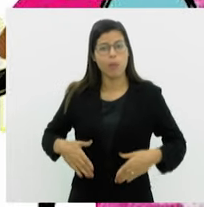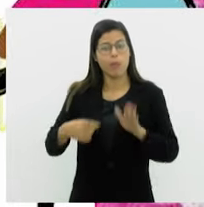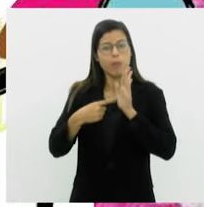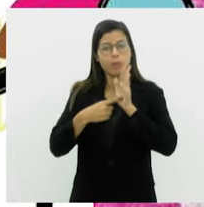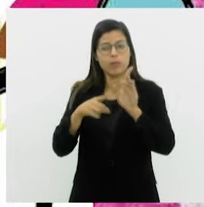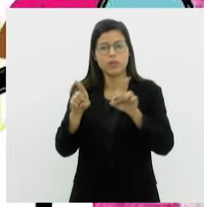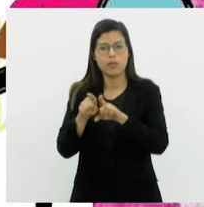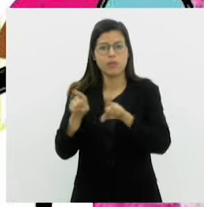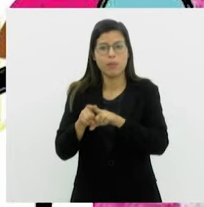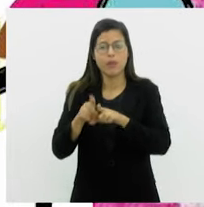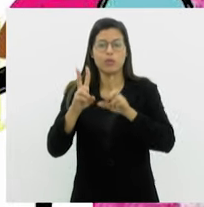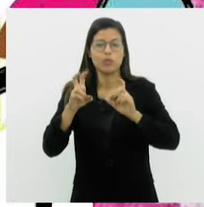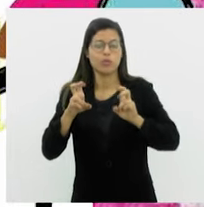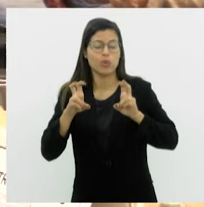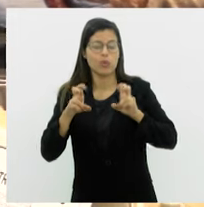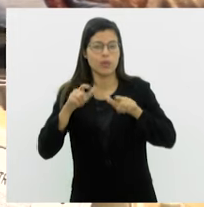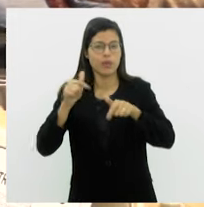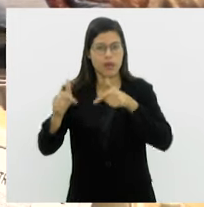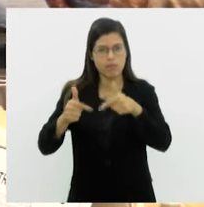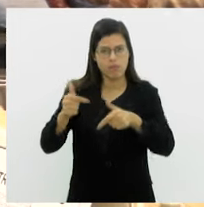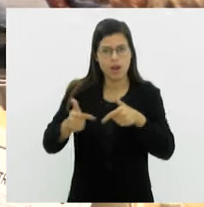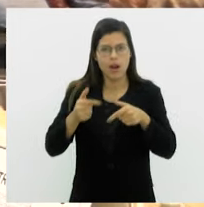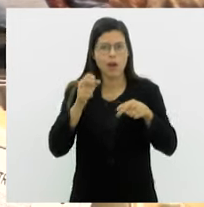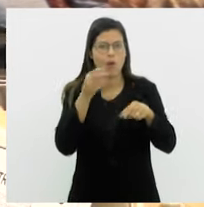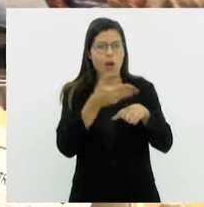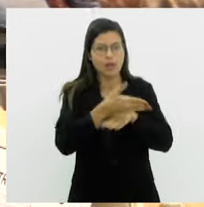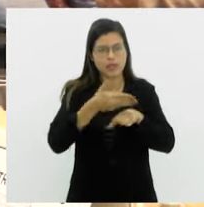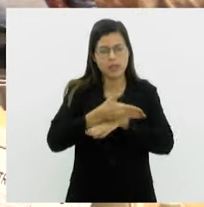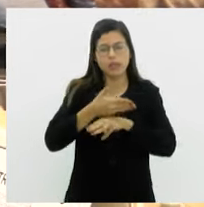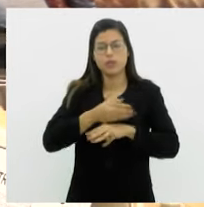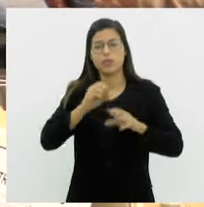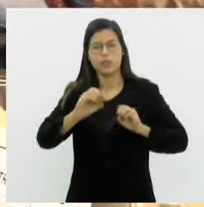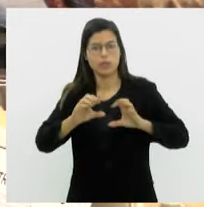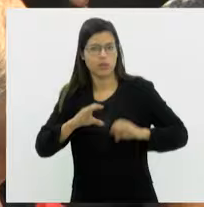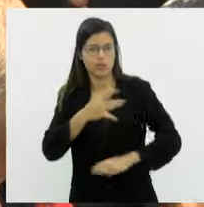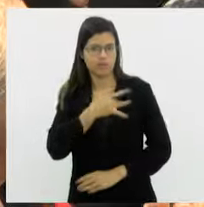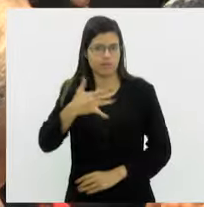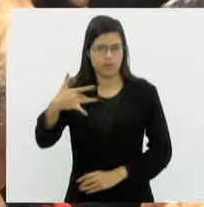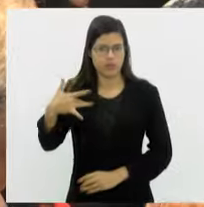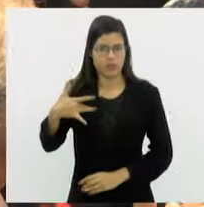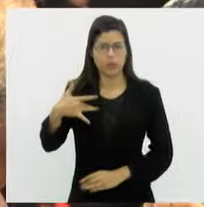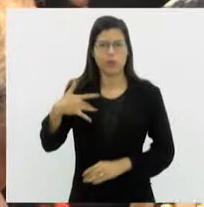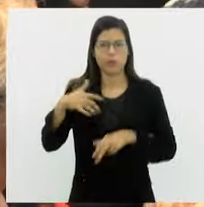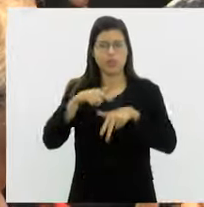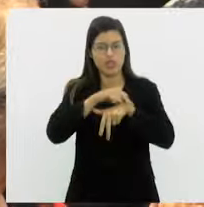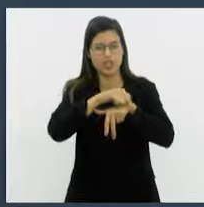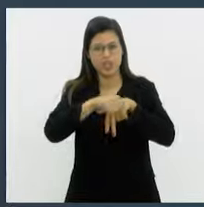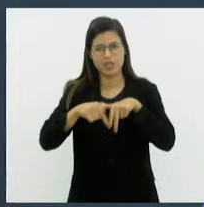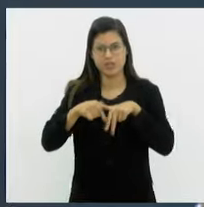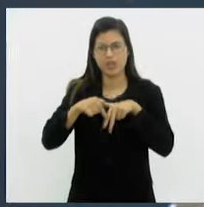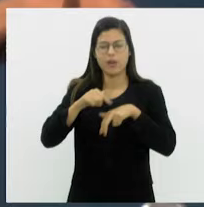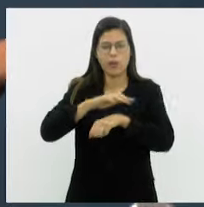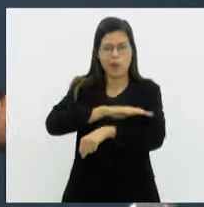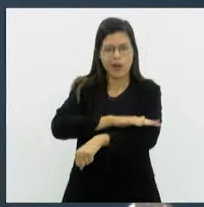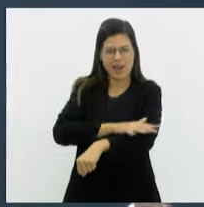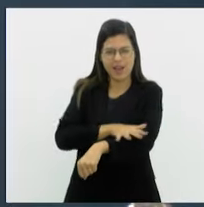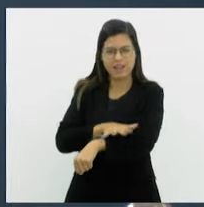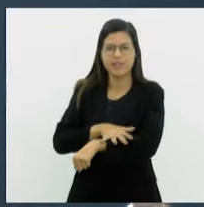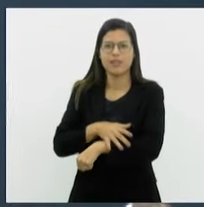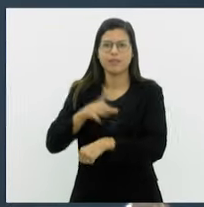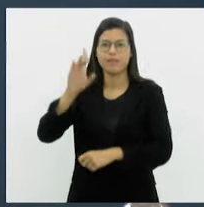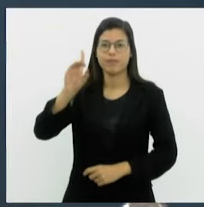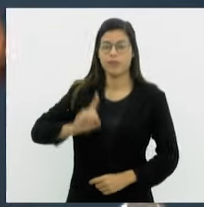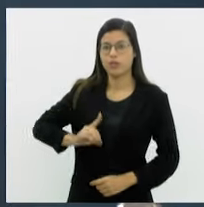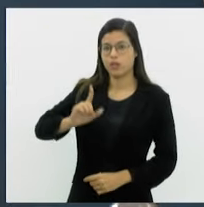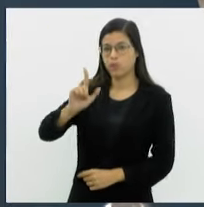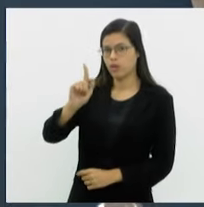quanto à empregabilidade, acesso à educação, à saúde e às questões de gênero e raça. Diretora do grupo,